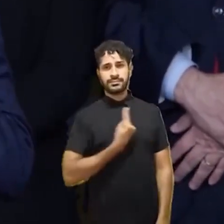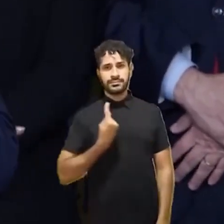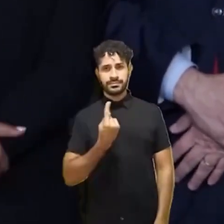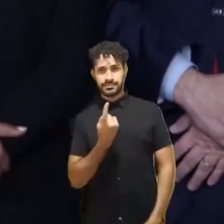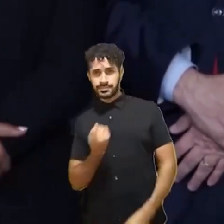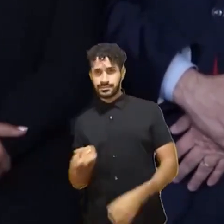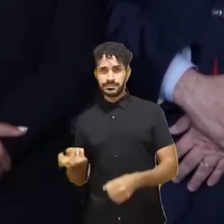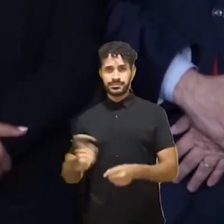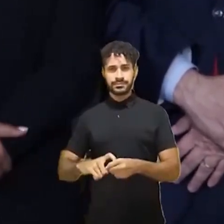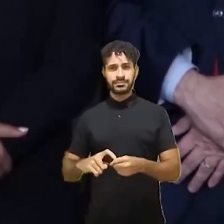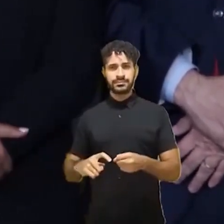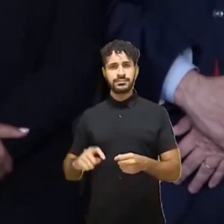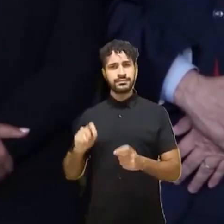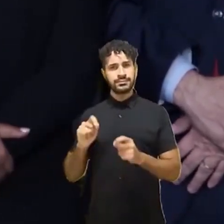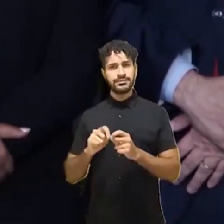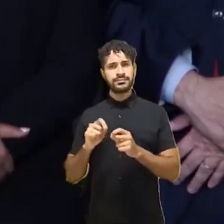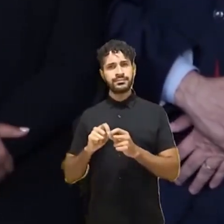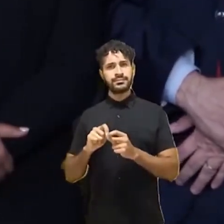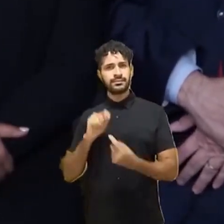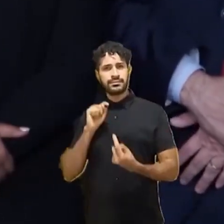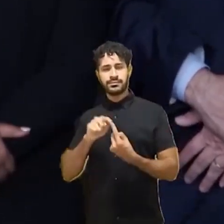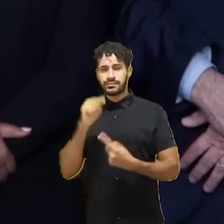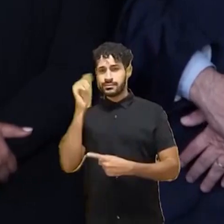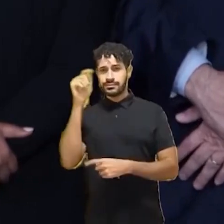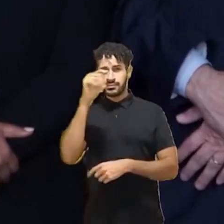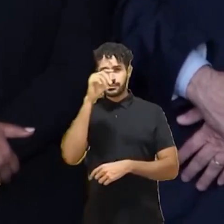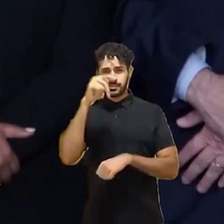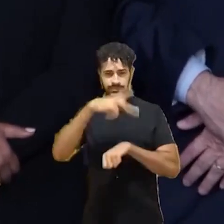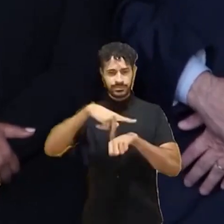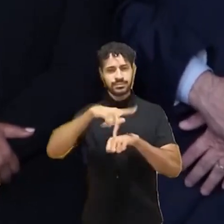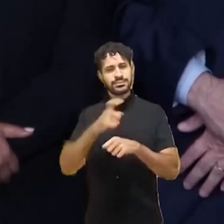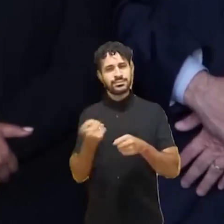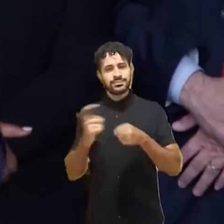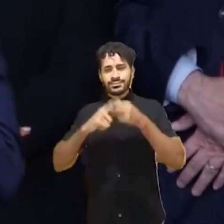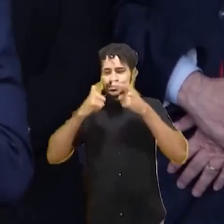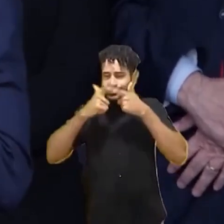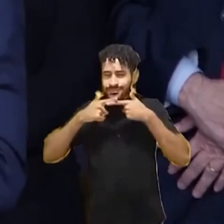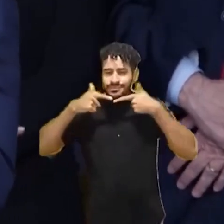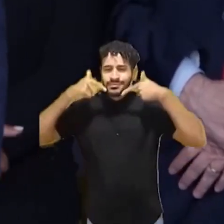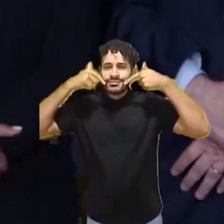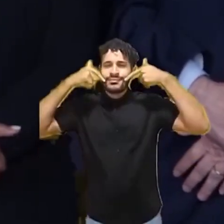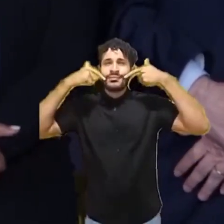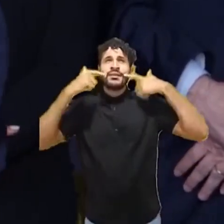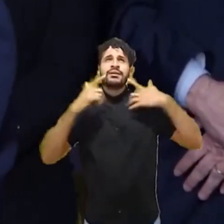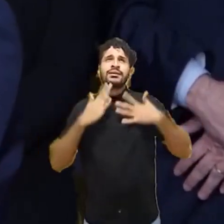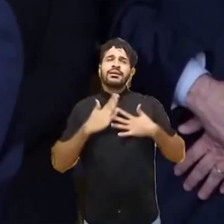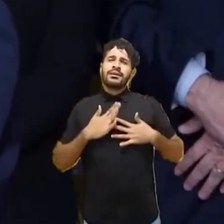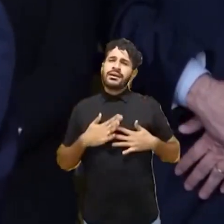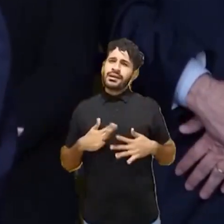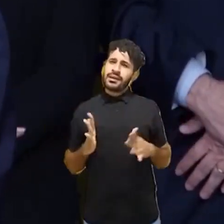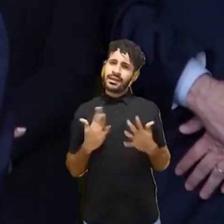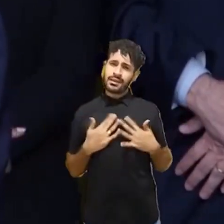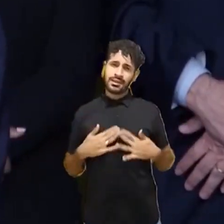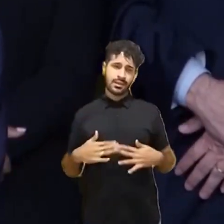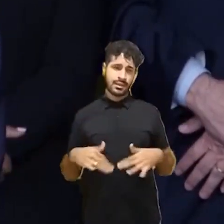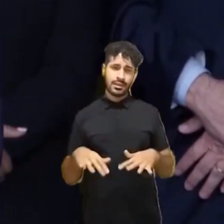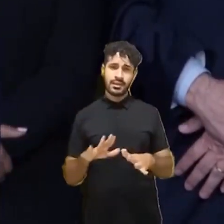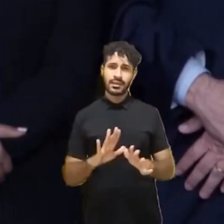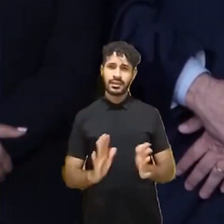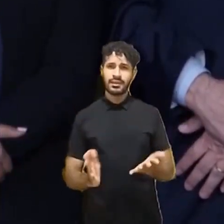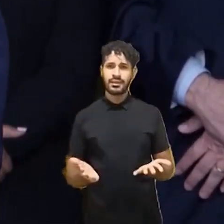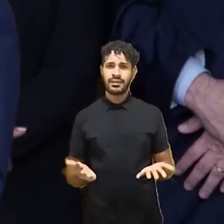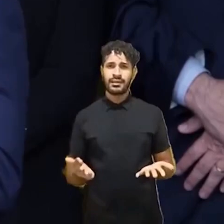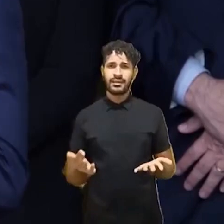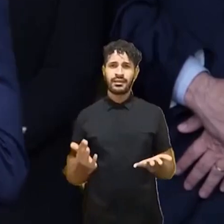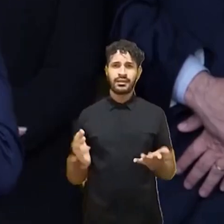voltar a fazer com que este país volta a sorrir volta a ter tranquilidade que as famílias possam se